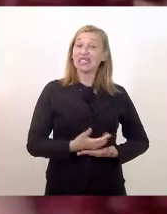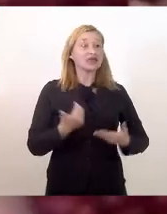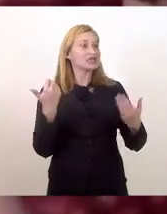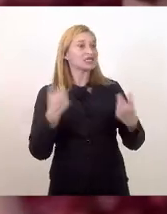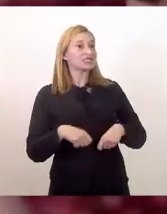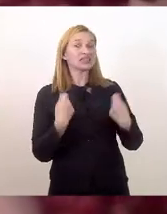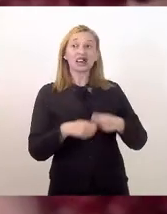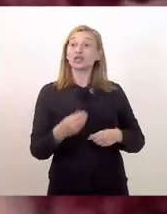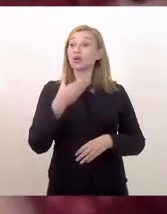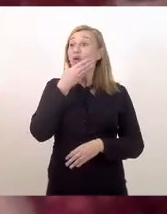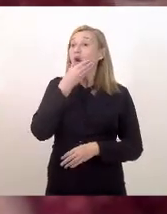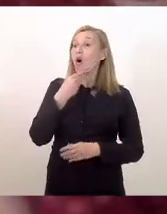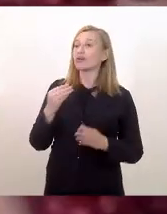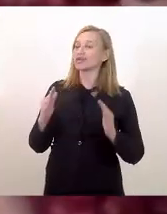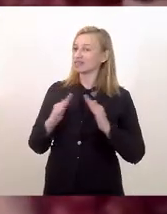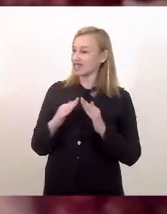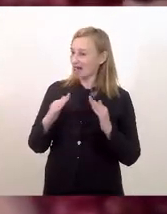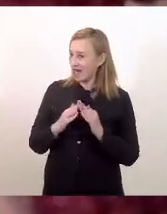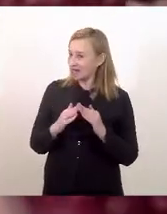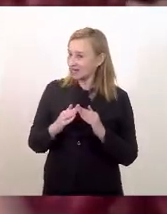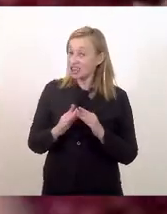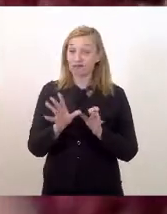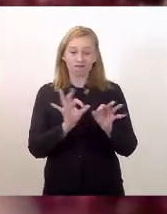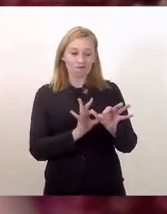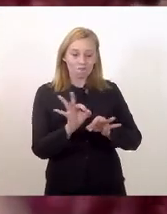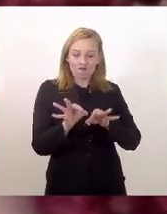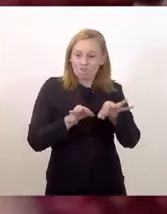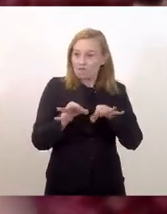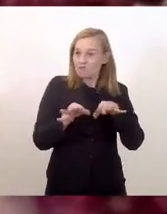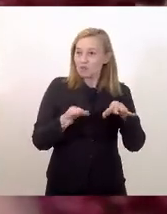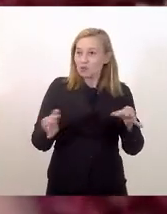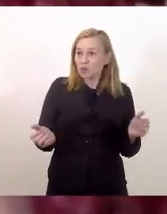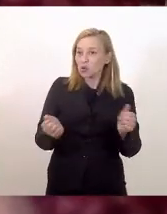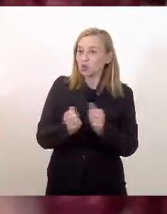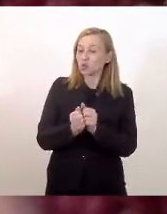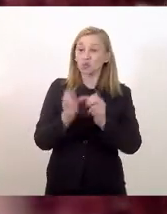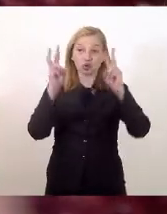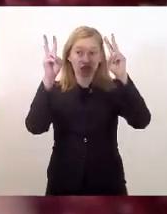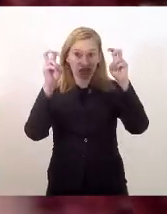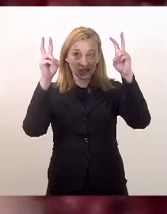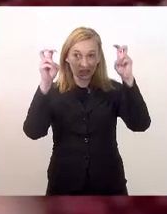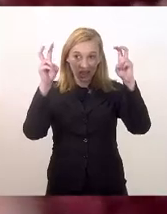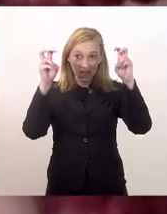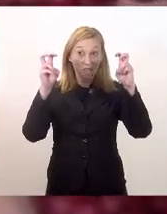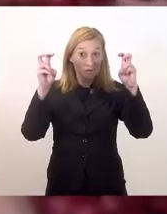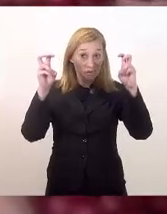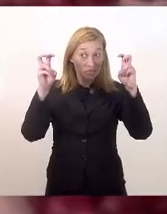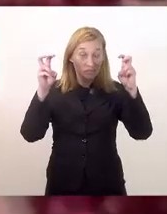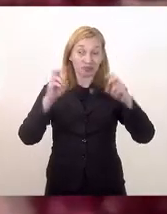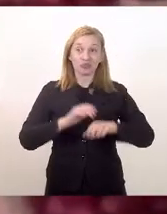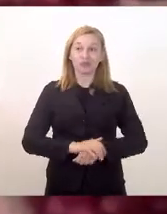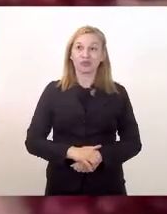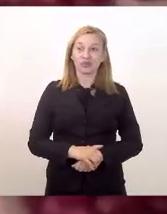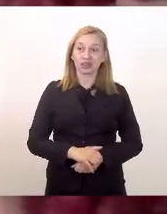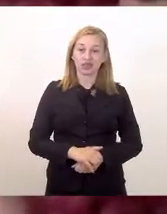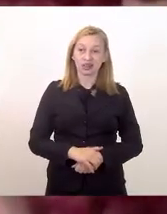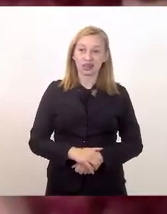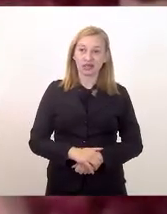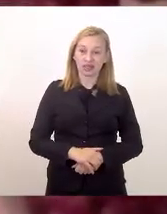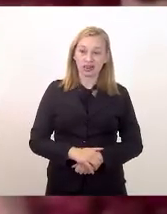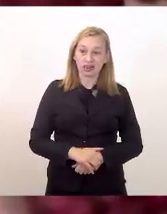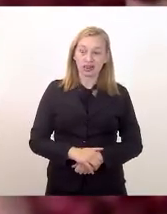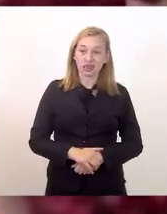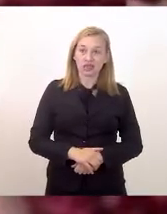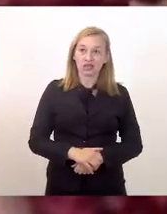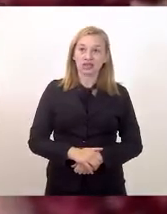homens dessa casa se organizarem em torno desse tema juntamente conosco. E lembro que durante